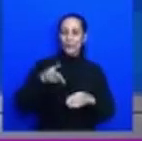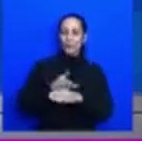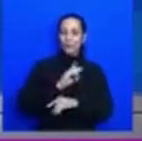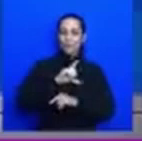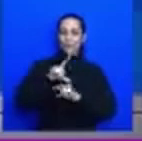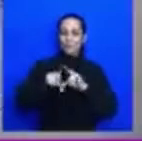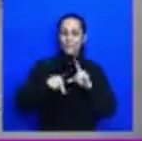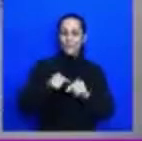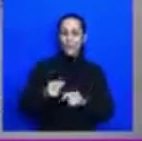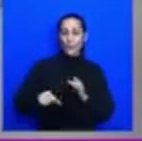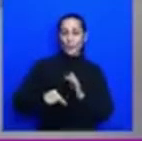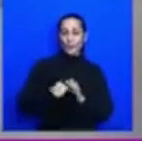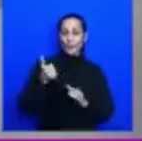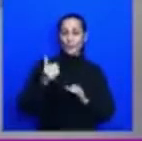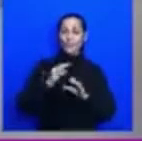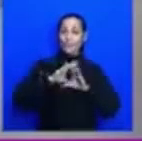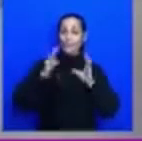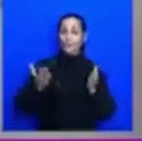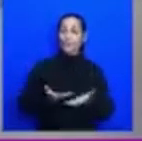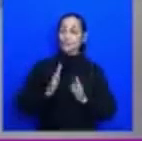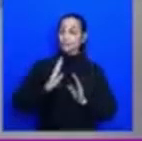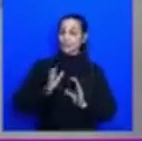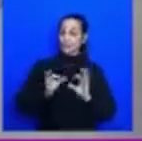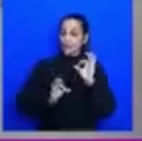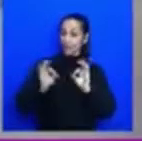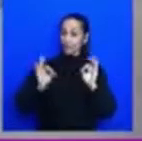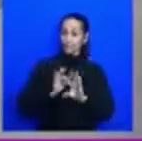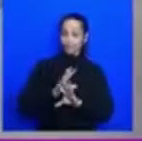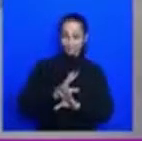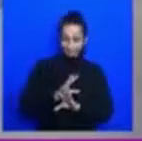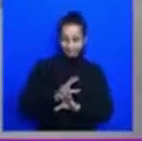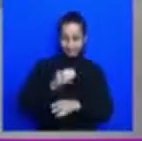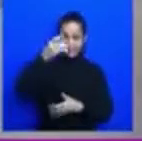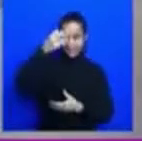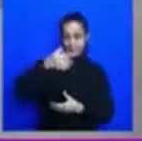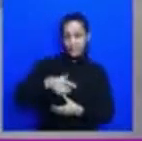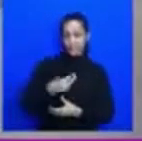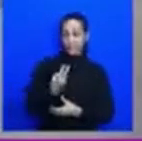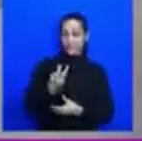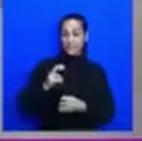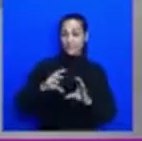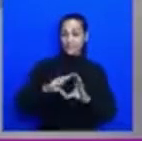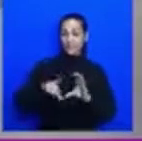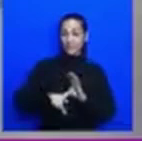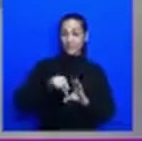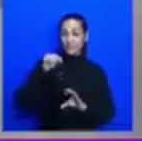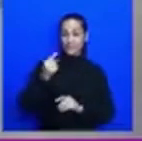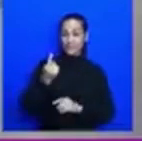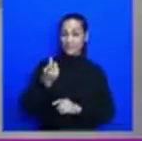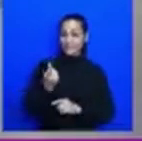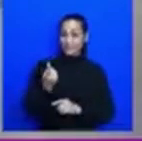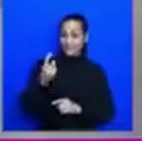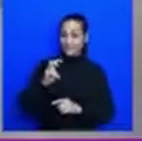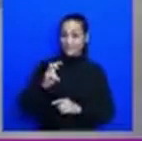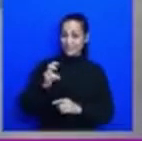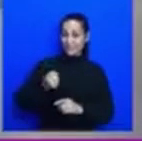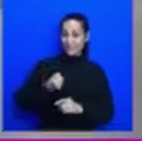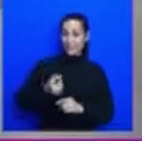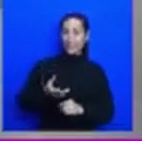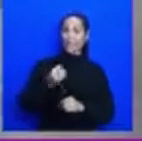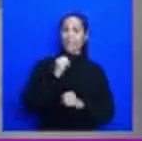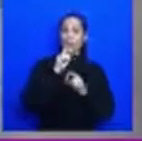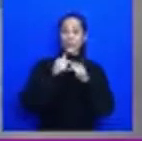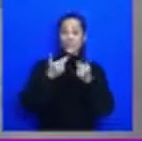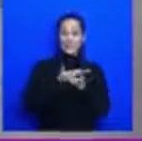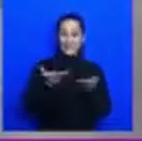sorteio. Bom, primeiro Globo preparado. O suporte está carregado com 25 números, onde vamos sortear 15 números.